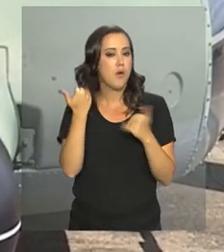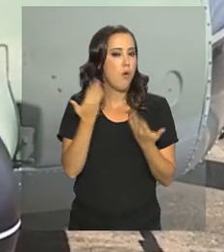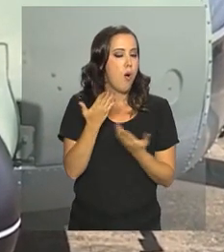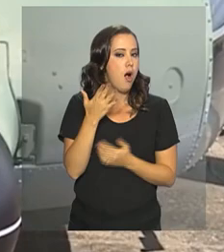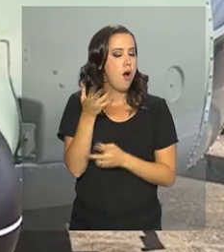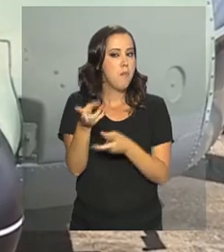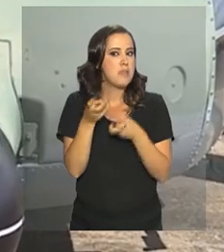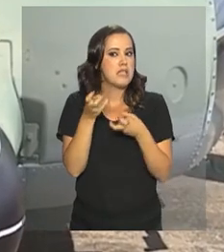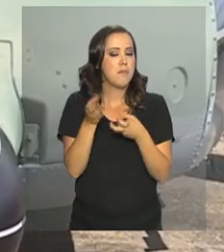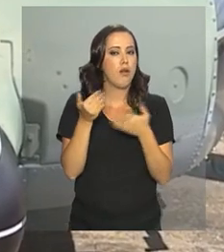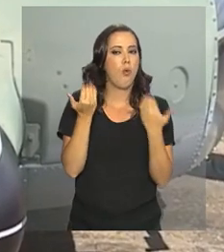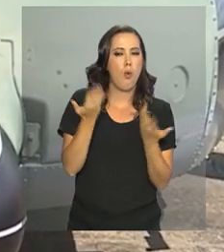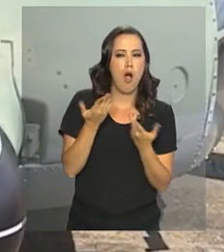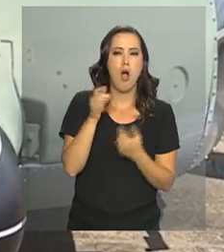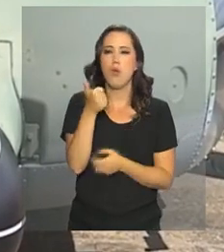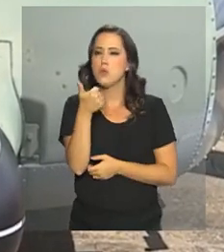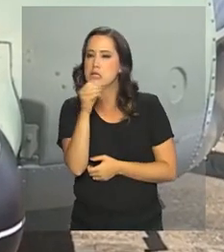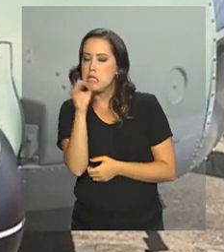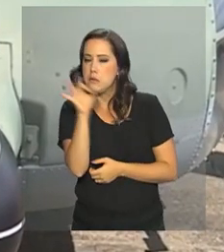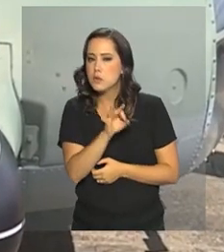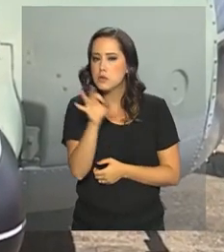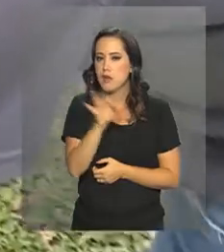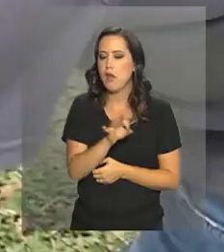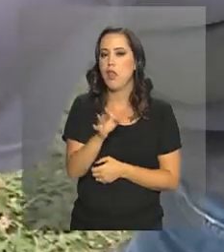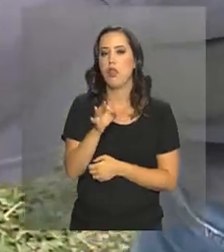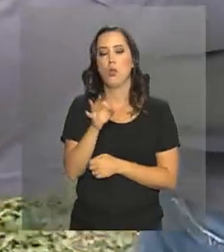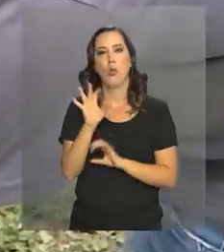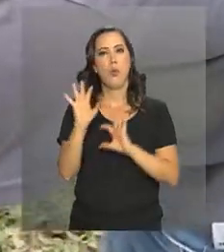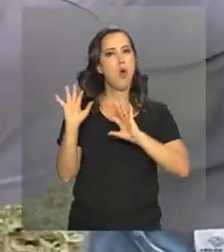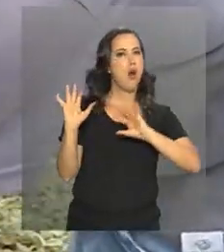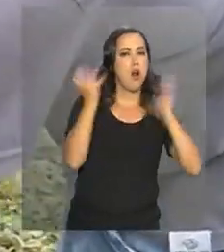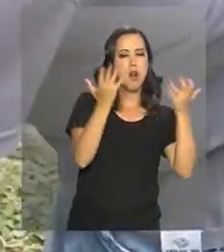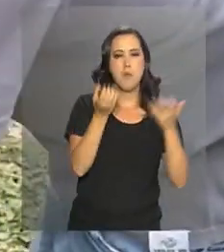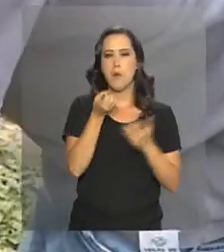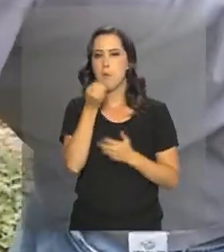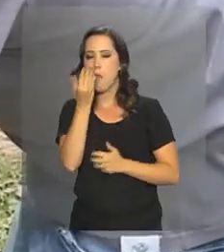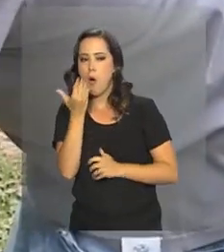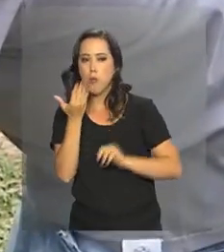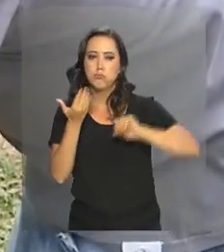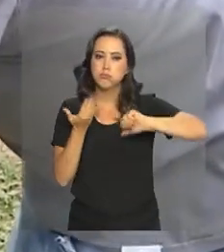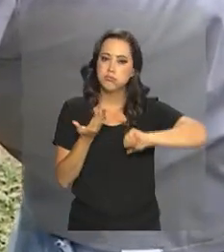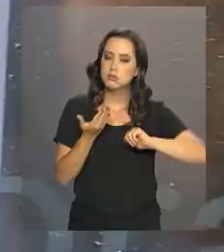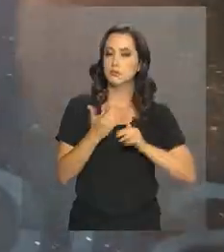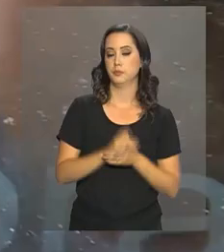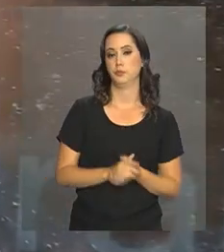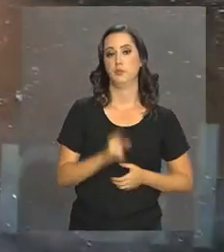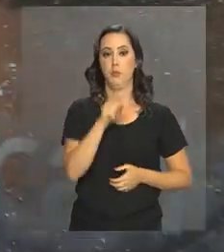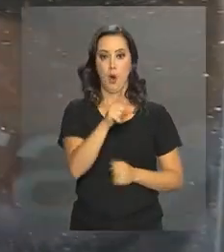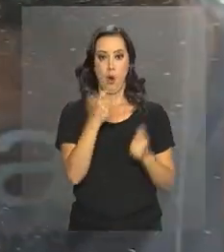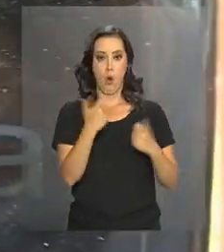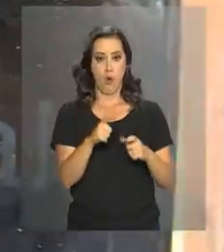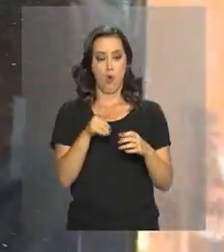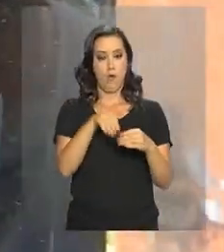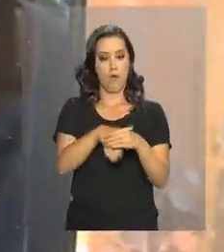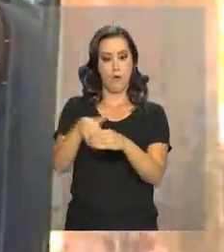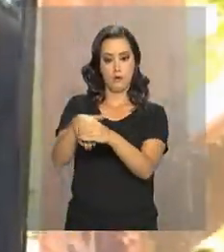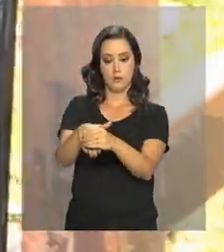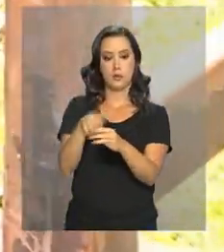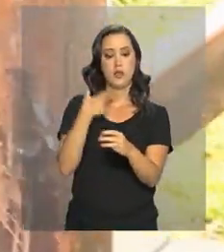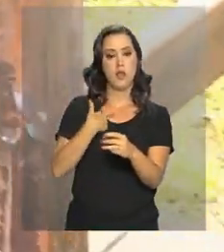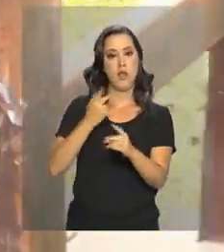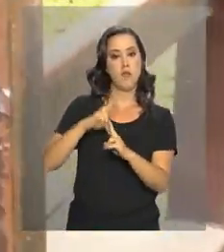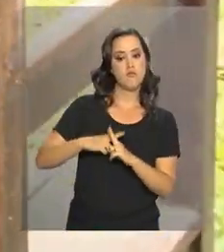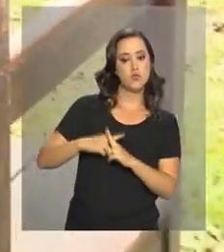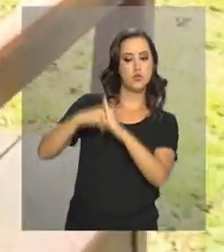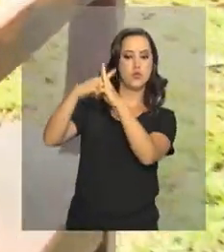consegue prever 100% se você vai pegar o mau tempo no retorno o resultado da votação das comunidades isoladas é transmitido